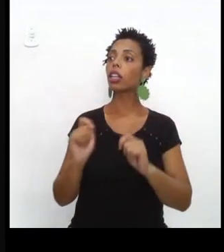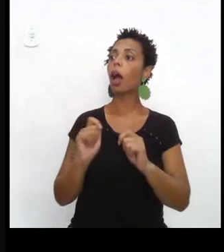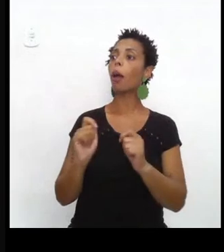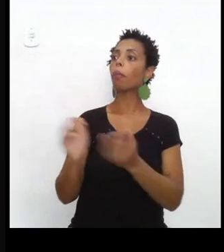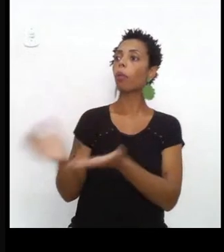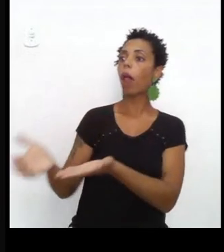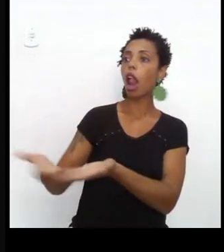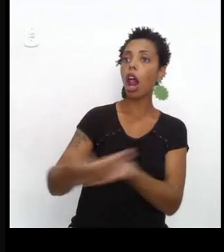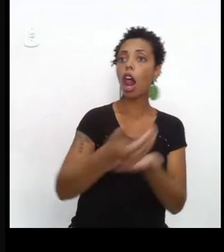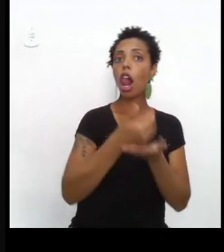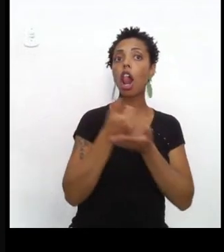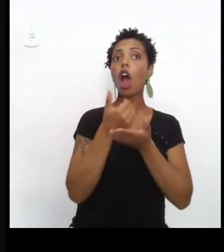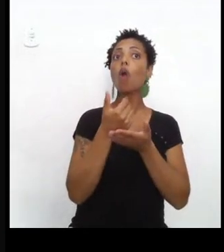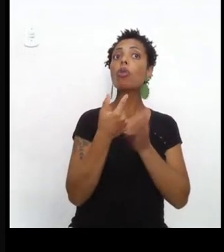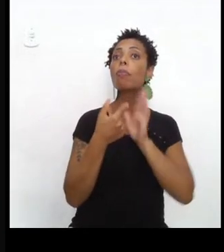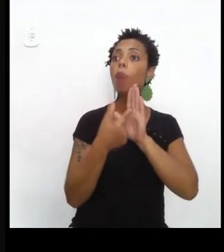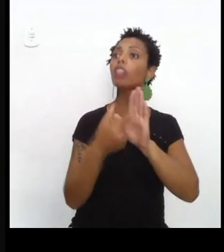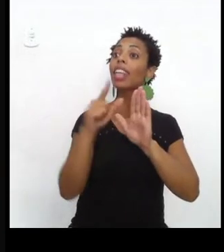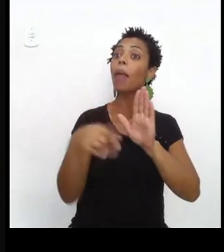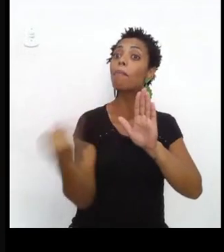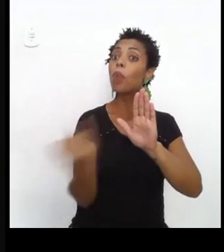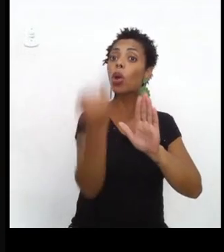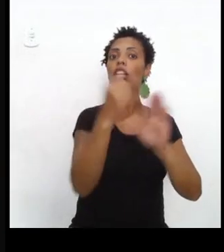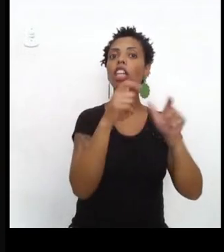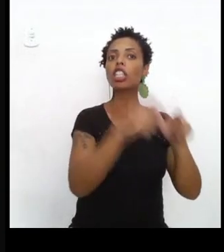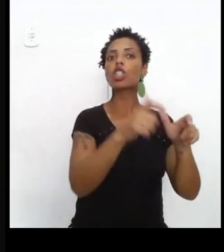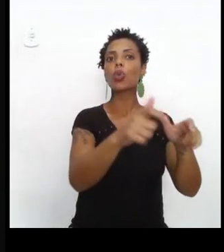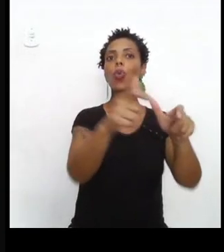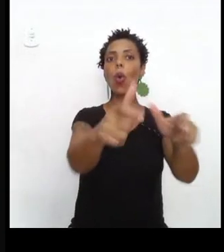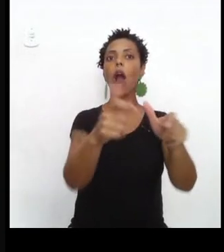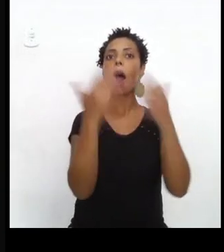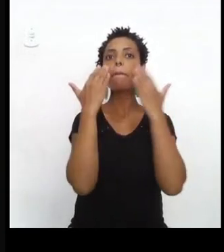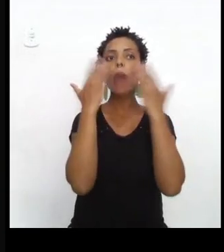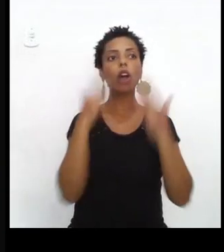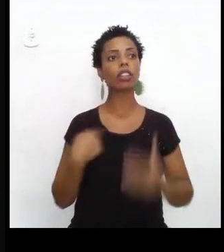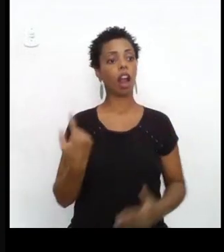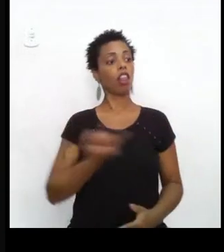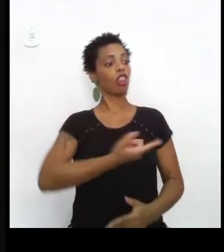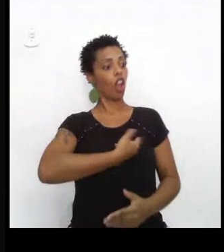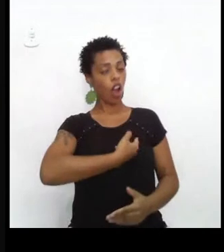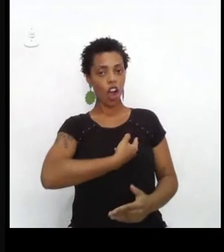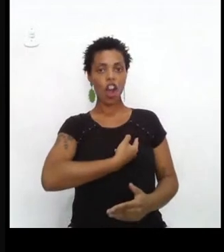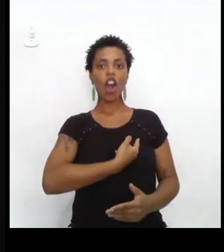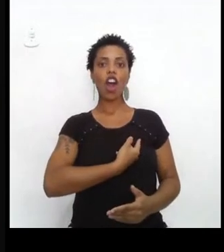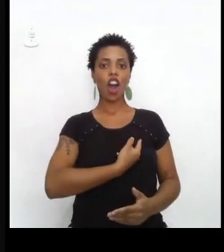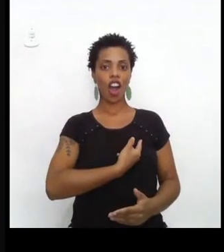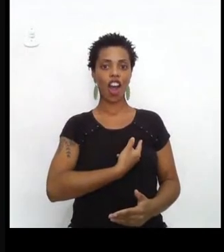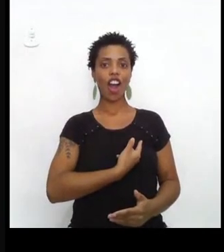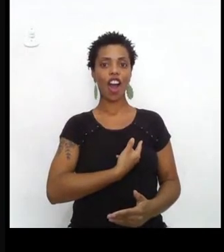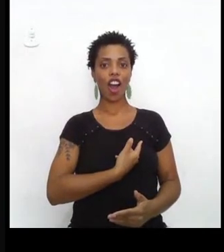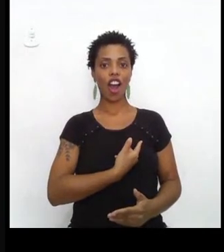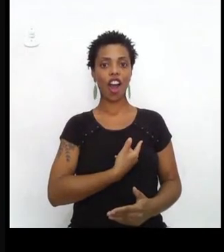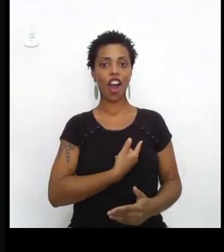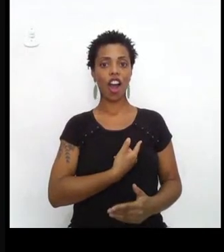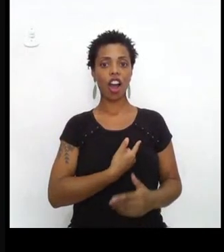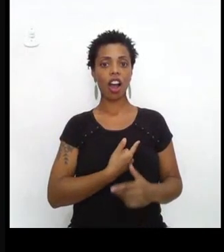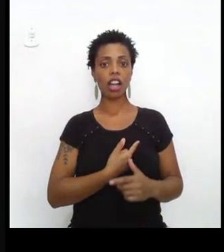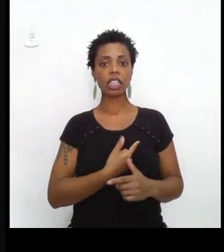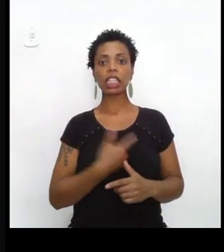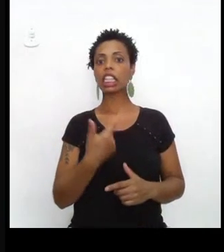como no S3 chinês não é fácil além-mar livrar de recursos de óleo